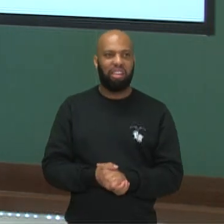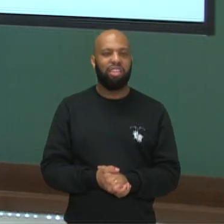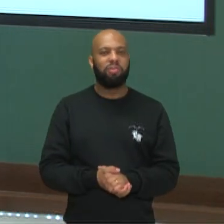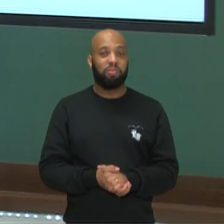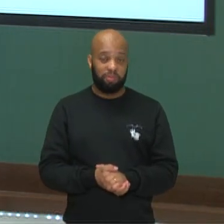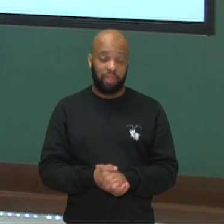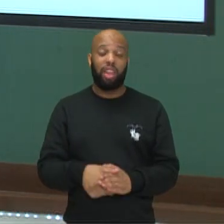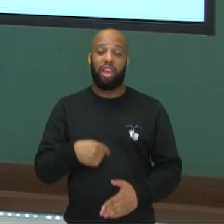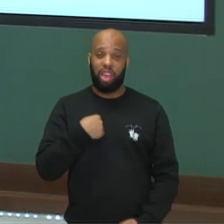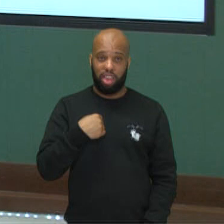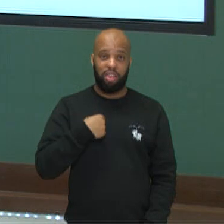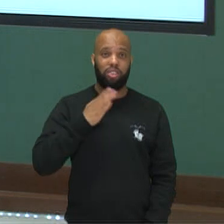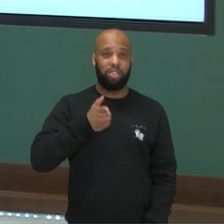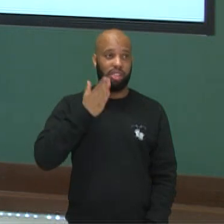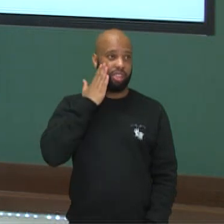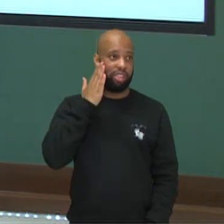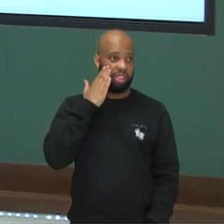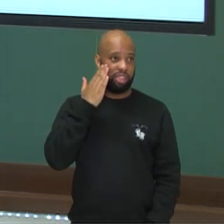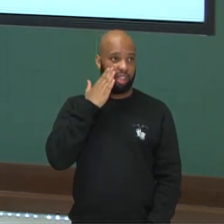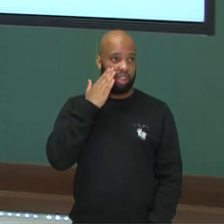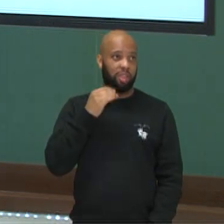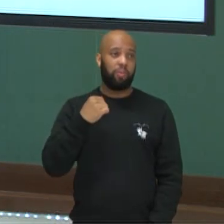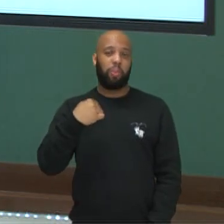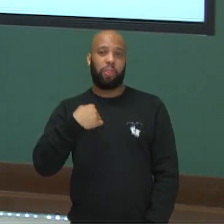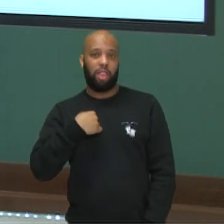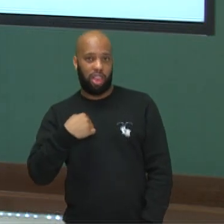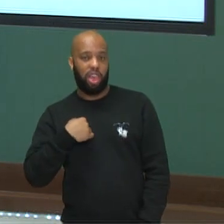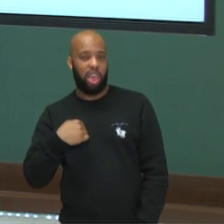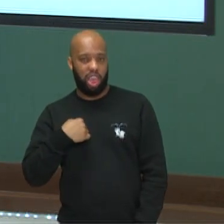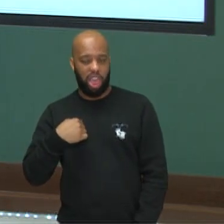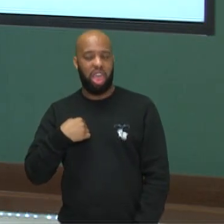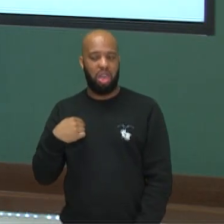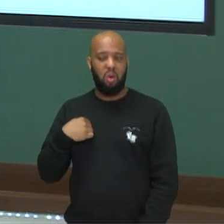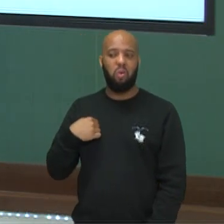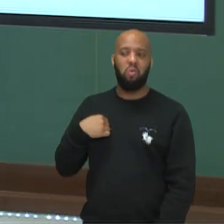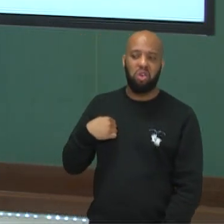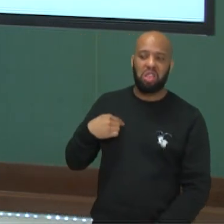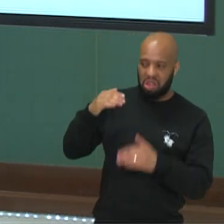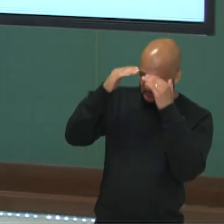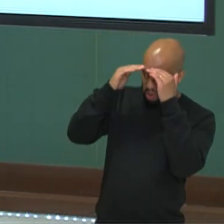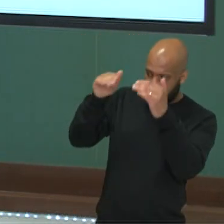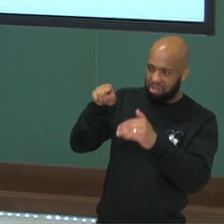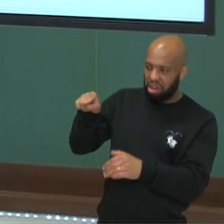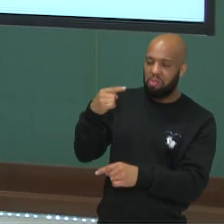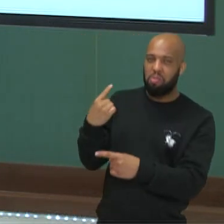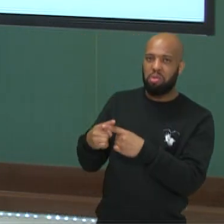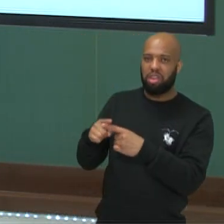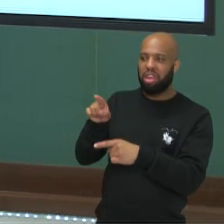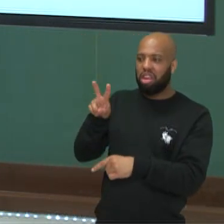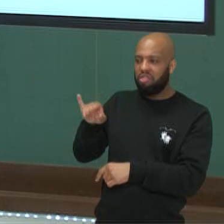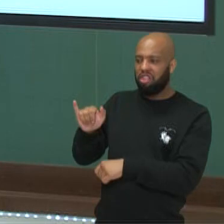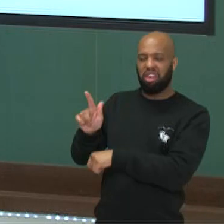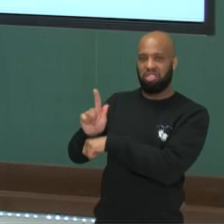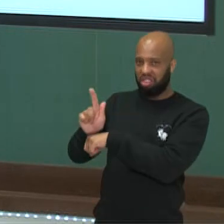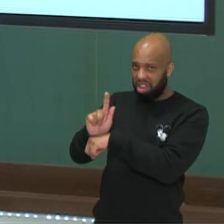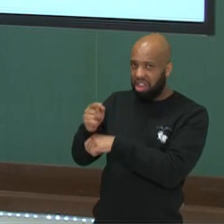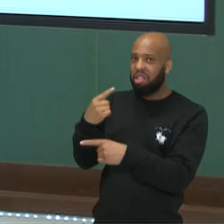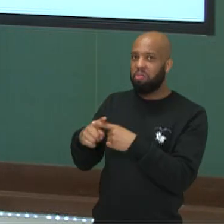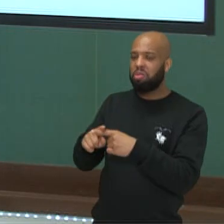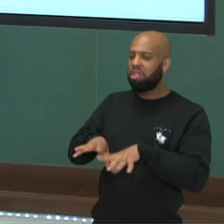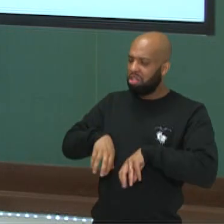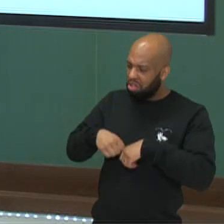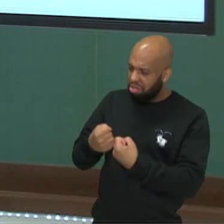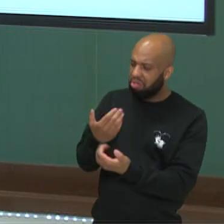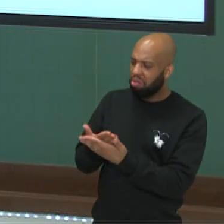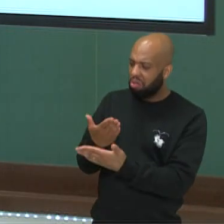estou sabendo que eu vou ser subordinado e ele vai ser um gerente na vida, no futuro. Por quê? Porque